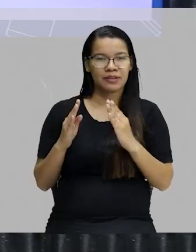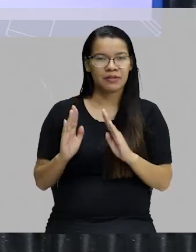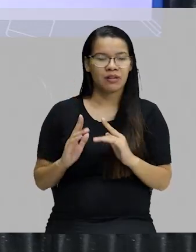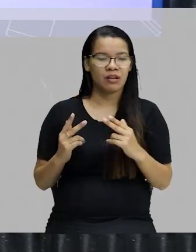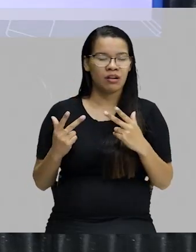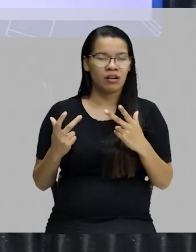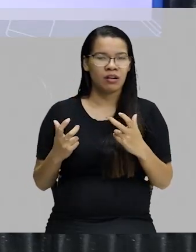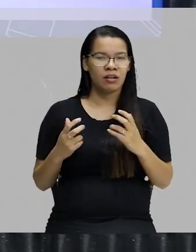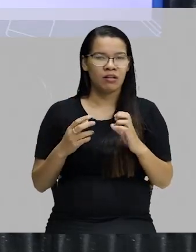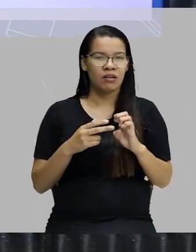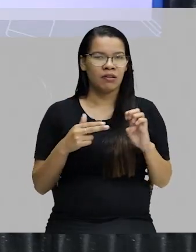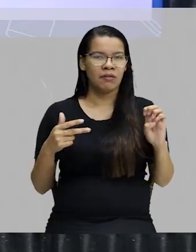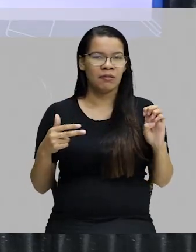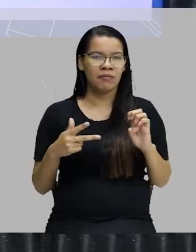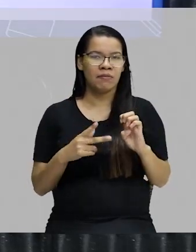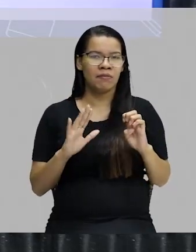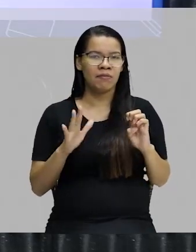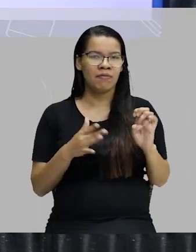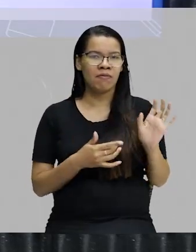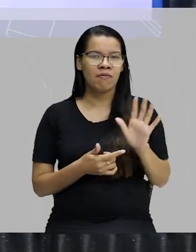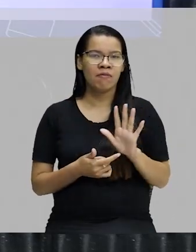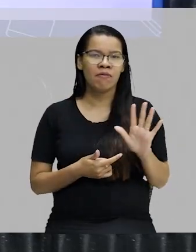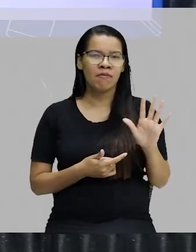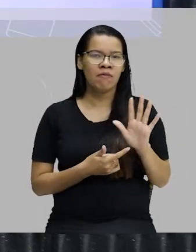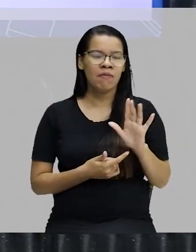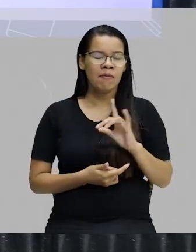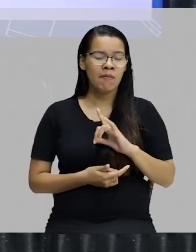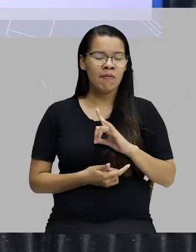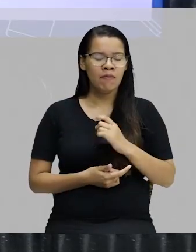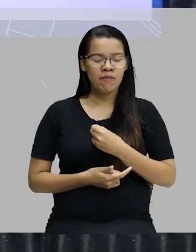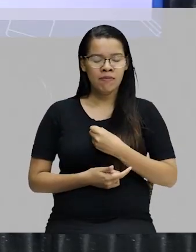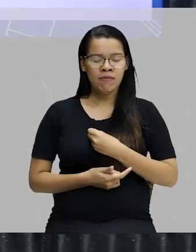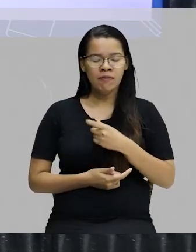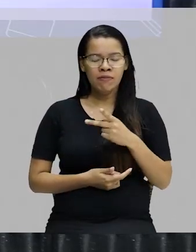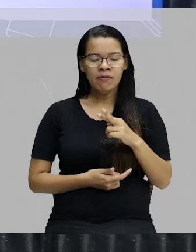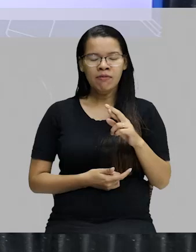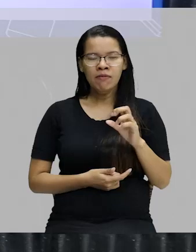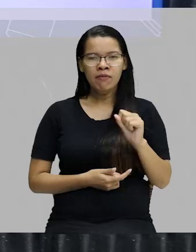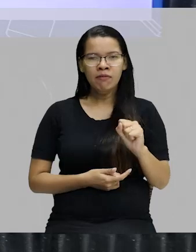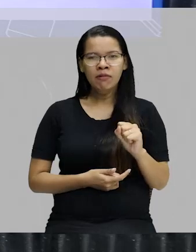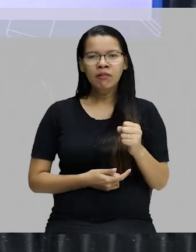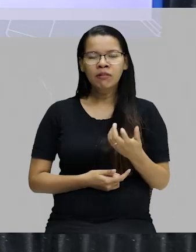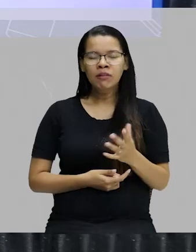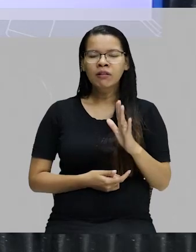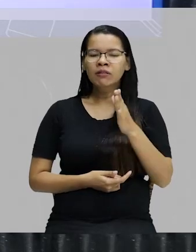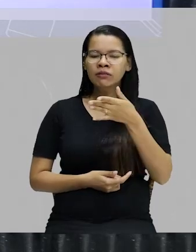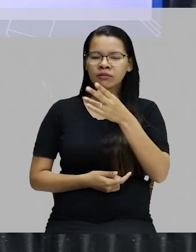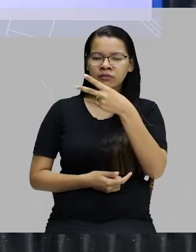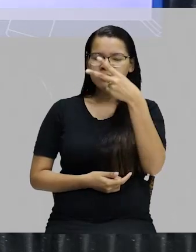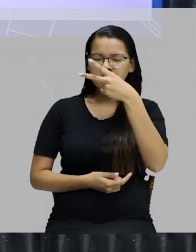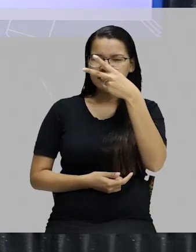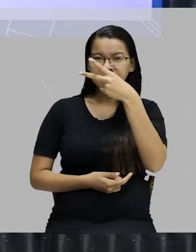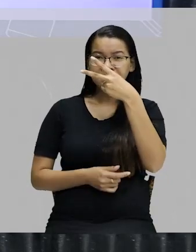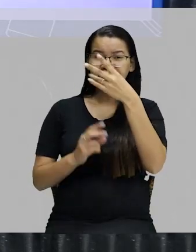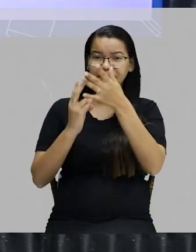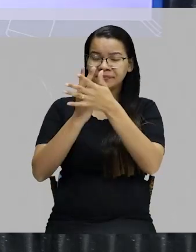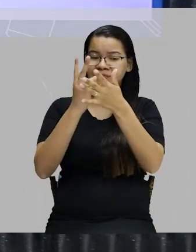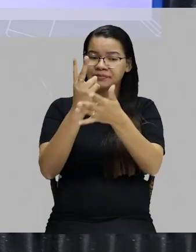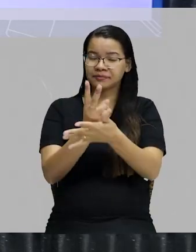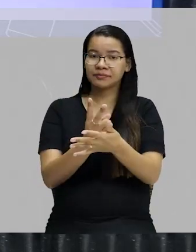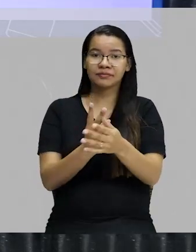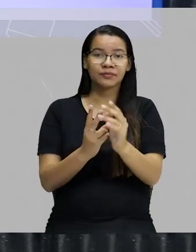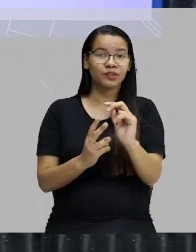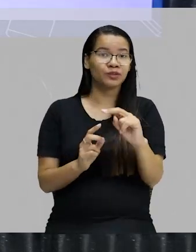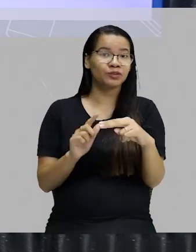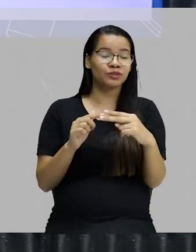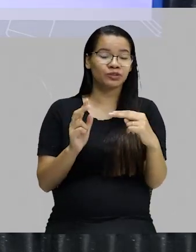aqui direitinho os elementos que foram postos, eu tenho números pares. E o segundo é sempre o dobro